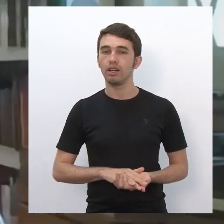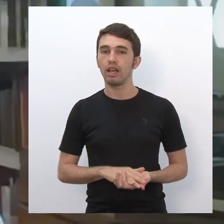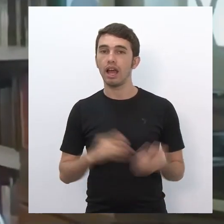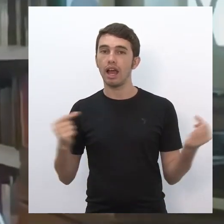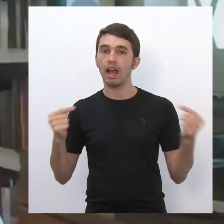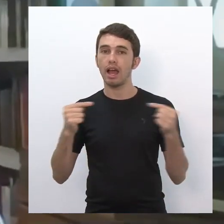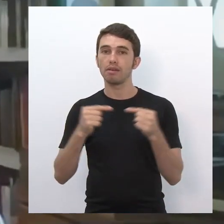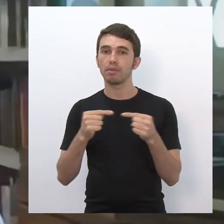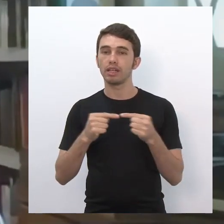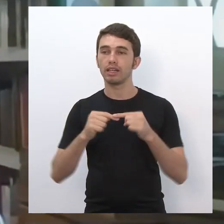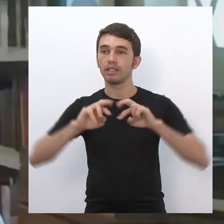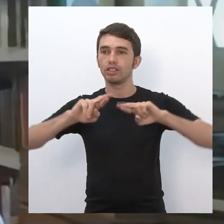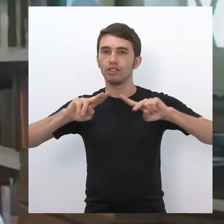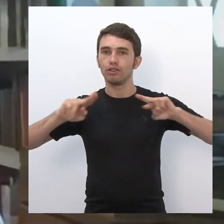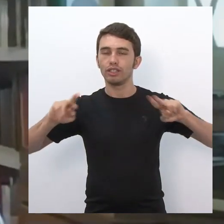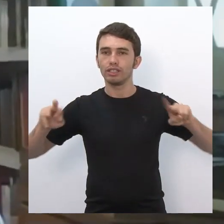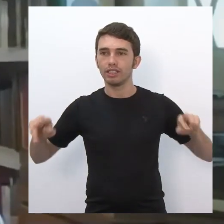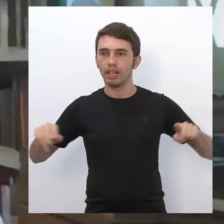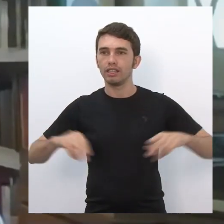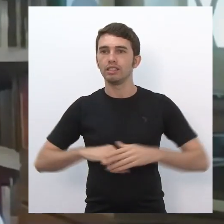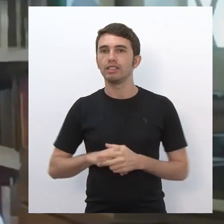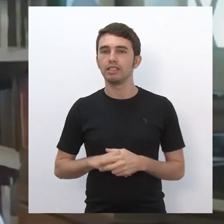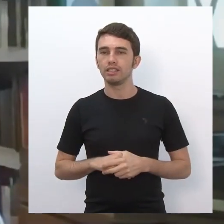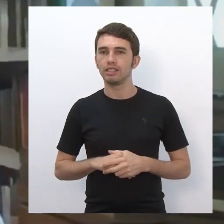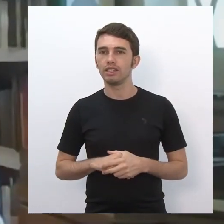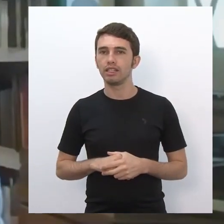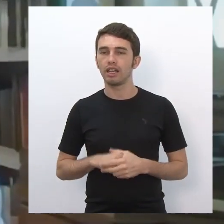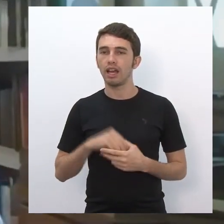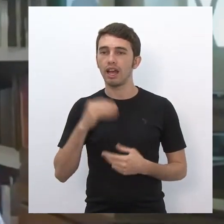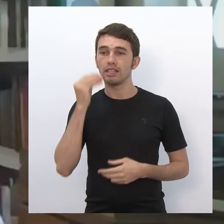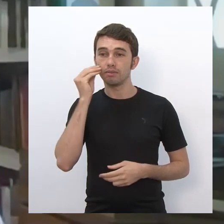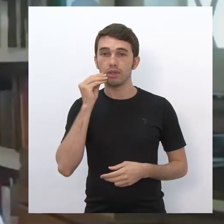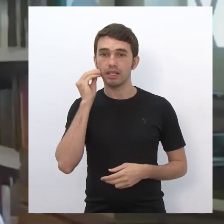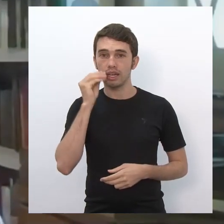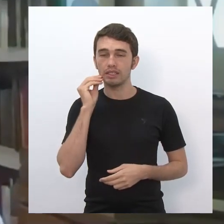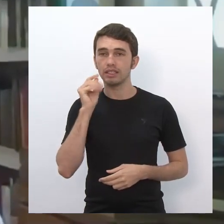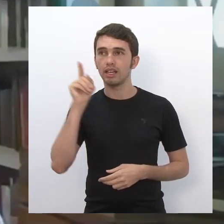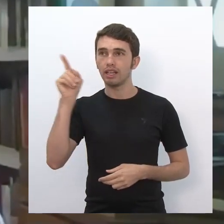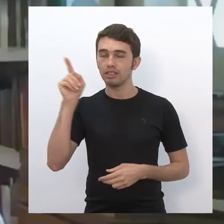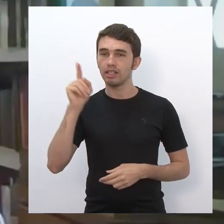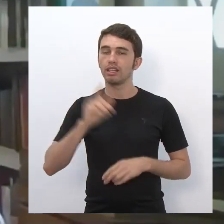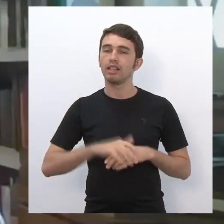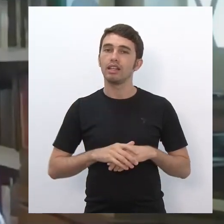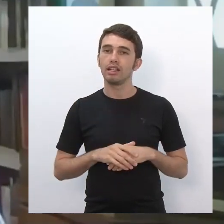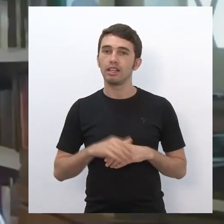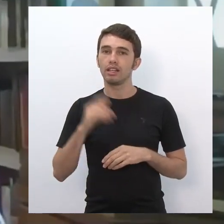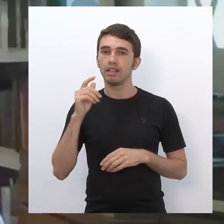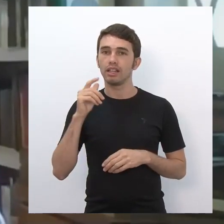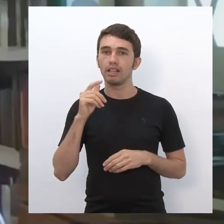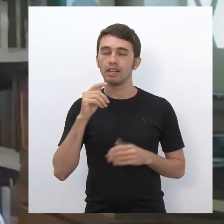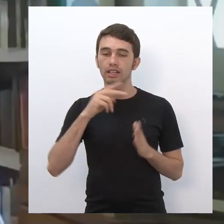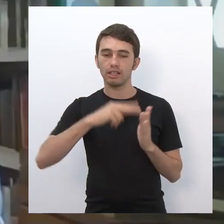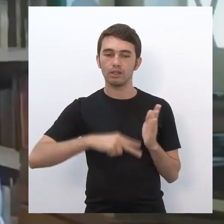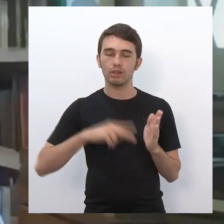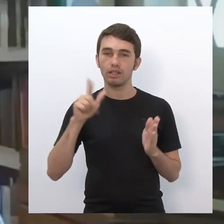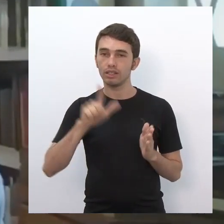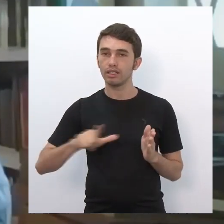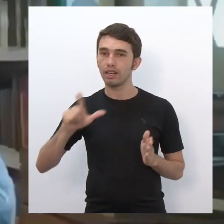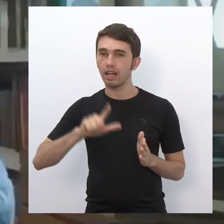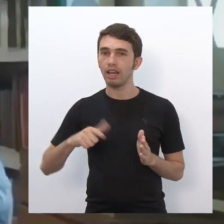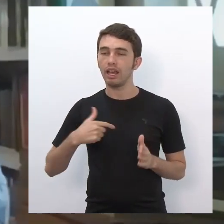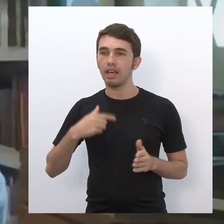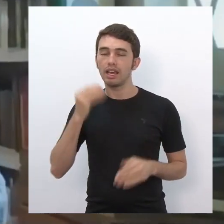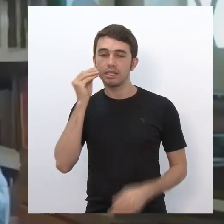implica em diversidade, né? A experiência da leitura literária é a experiência do outro,